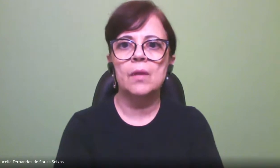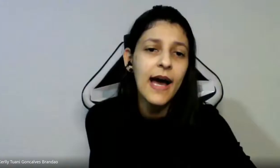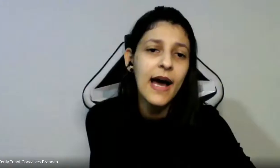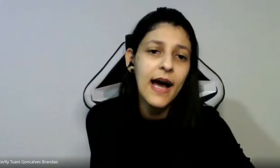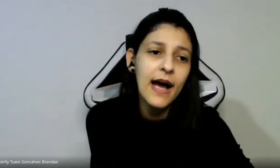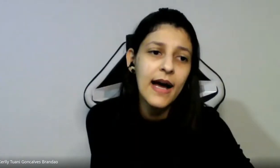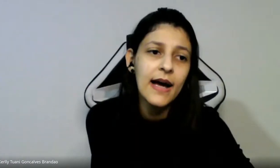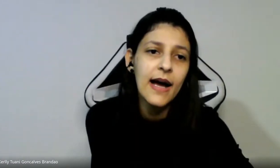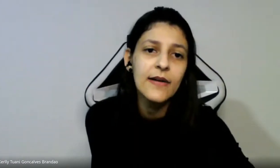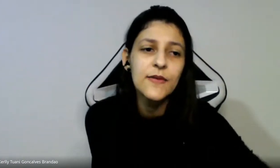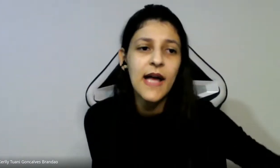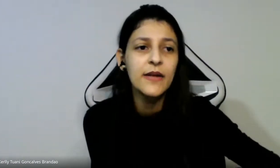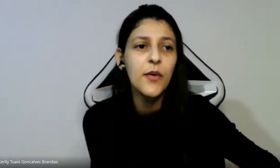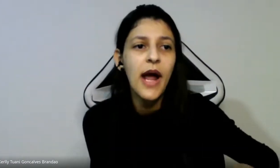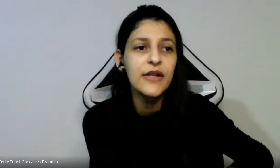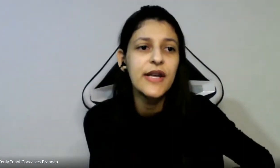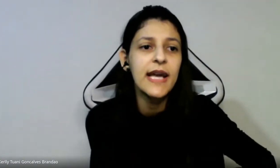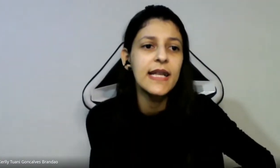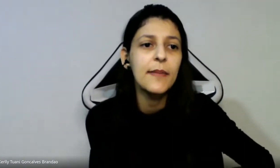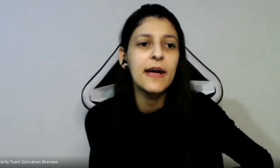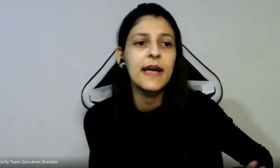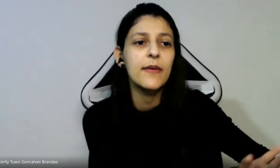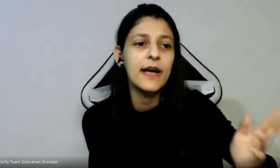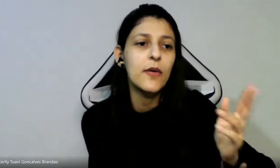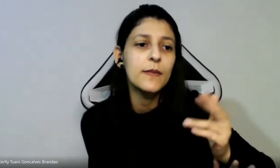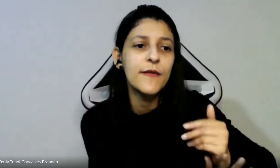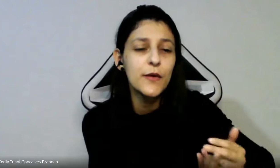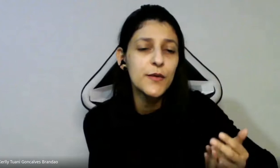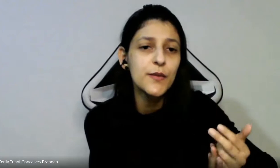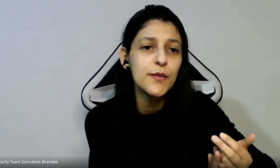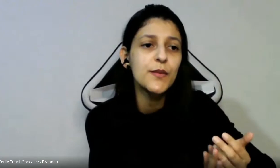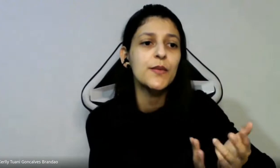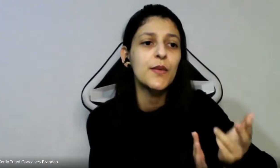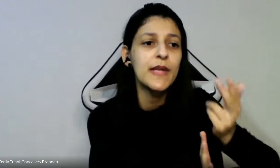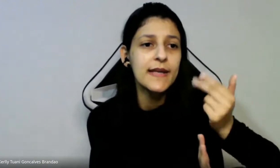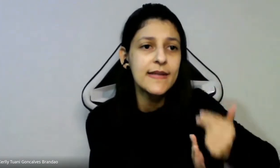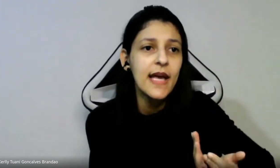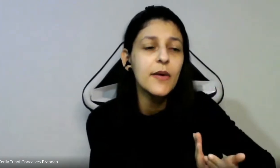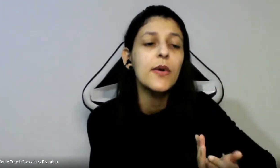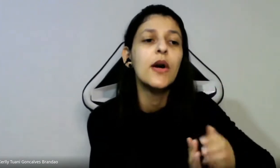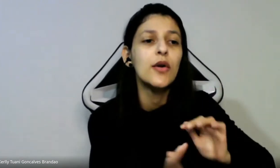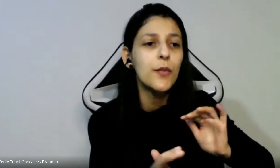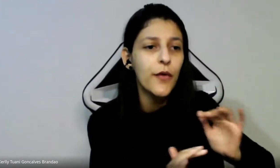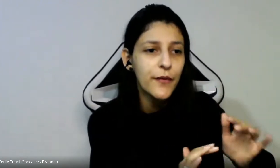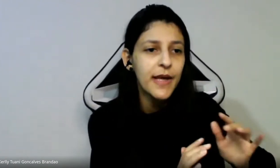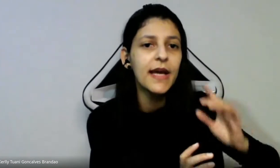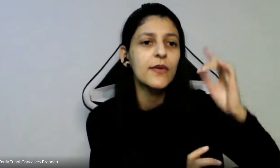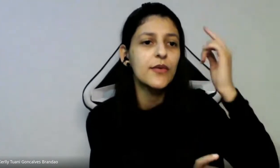Sim, o sign write, ele é como se fosse o desenho